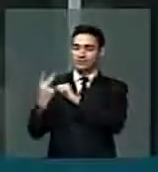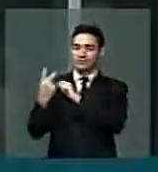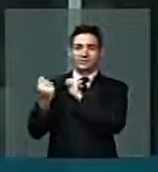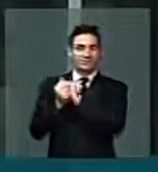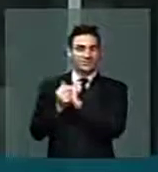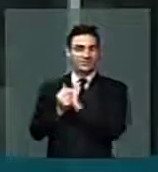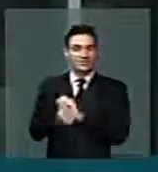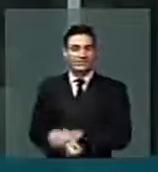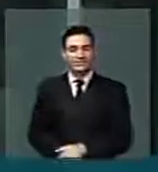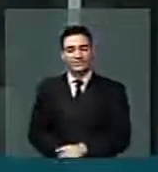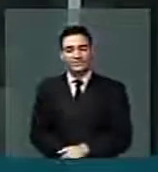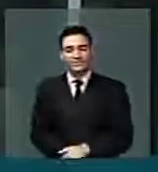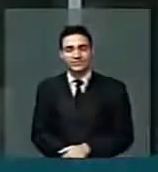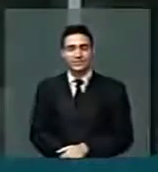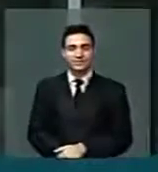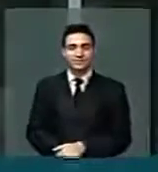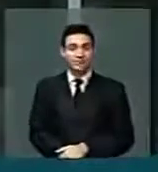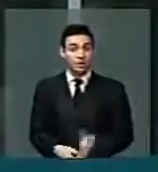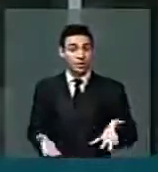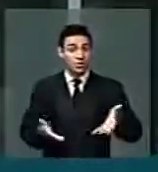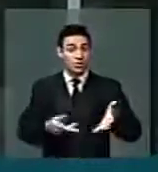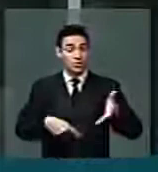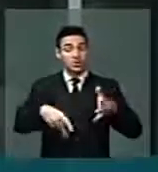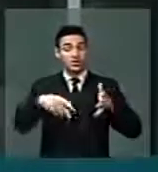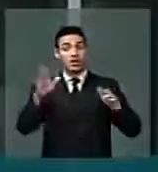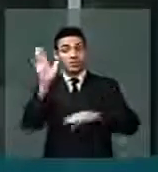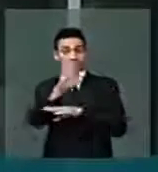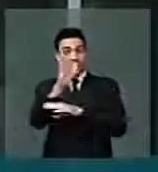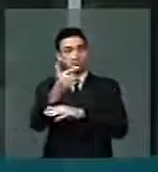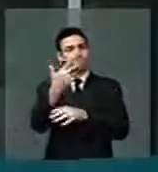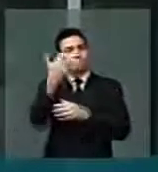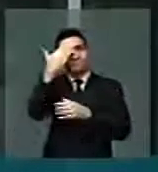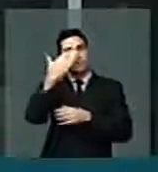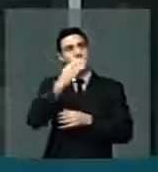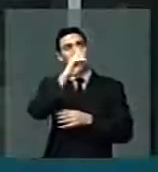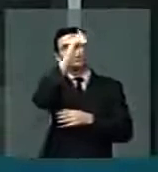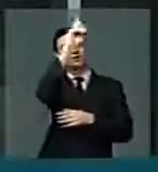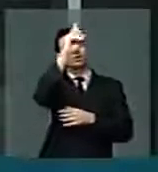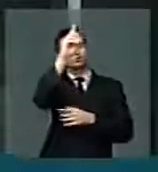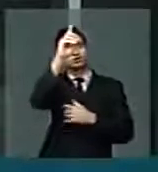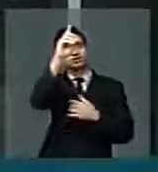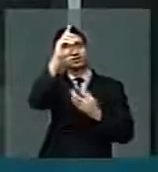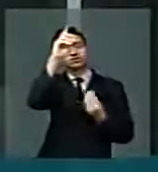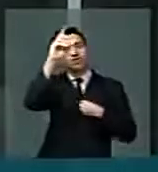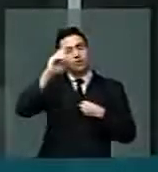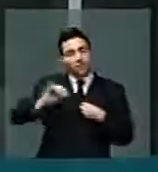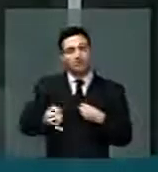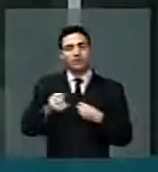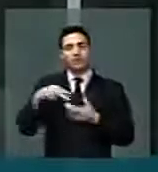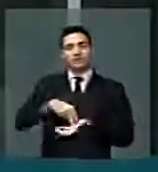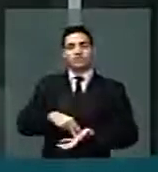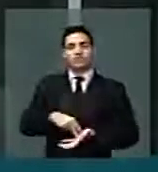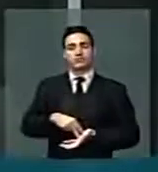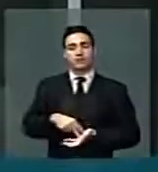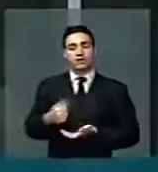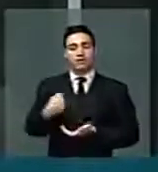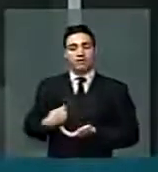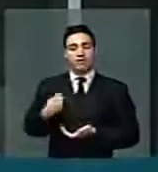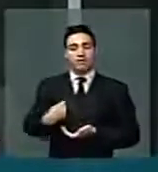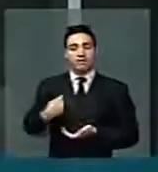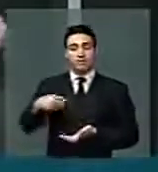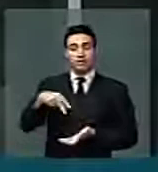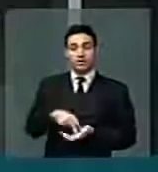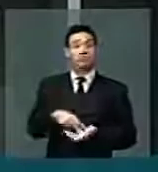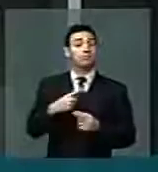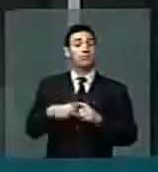quero, nesta tarde, agradecer a Deus essa oportunidade. Estou aqui pelas mãos